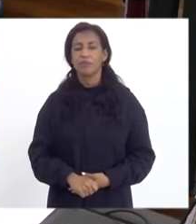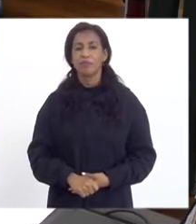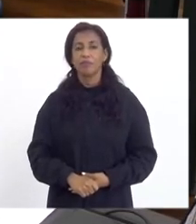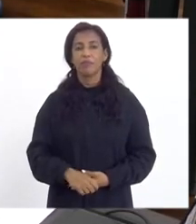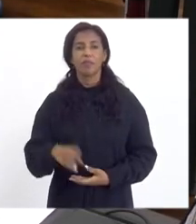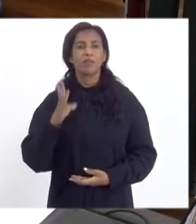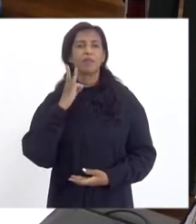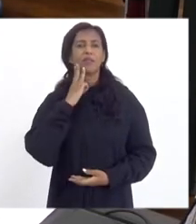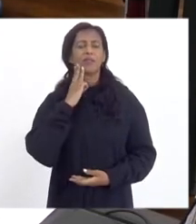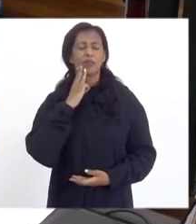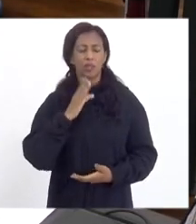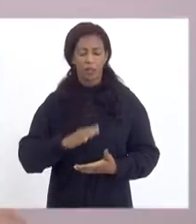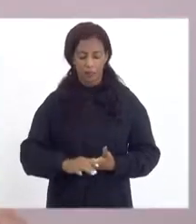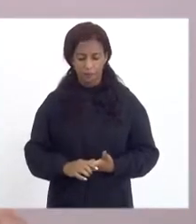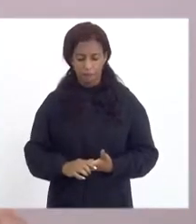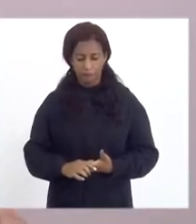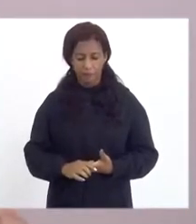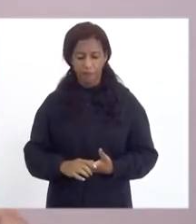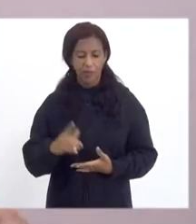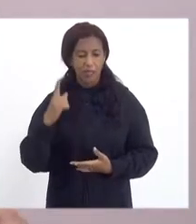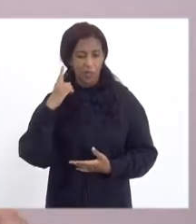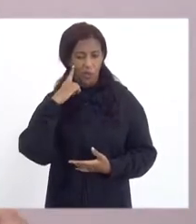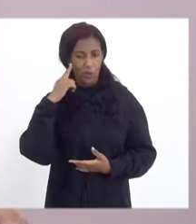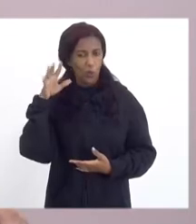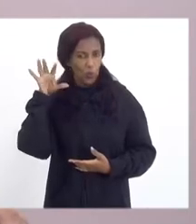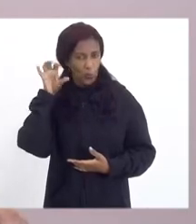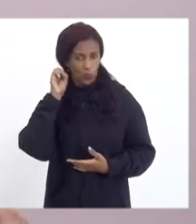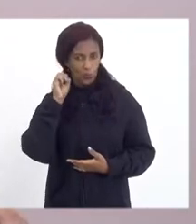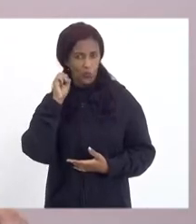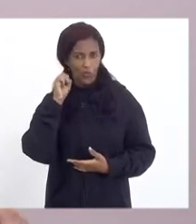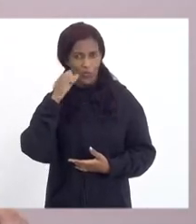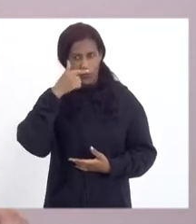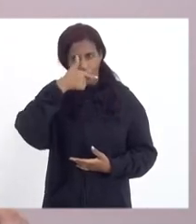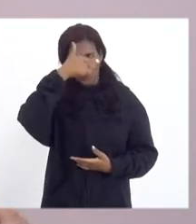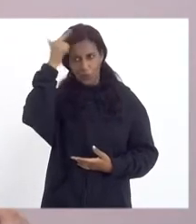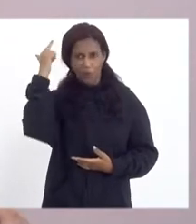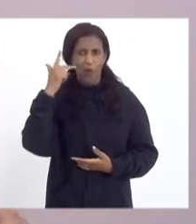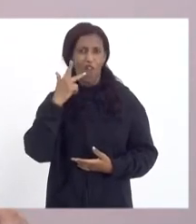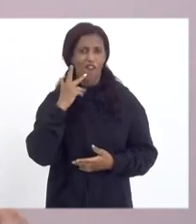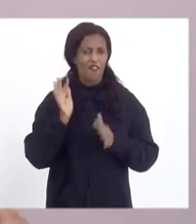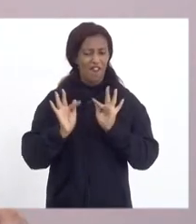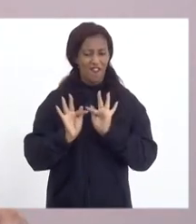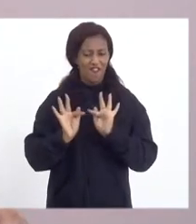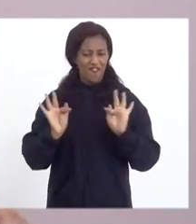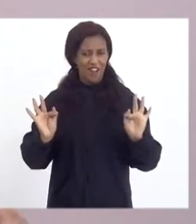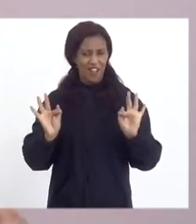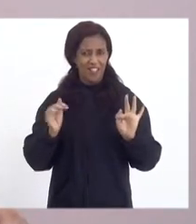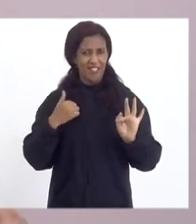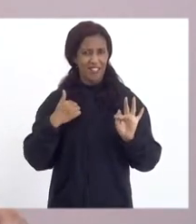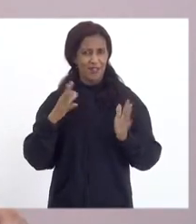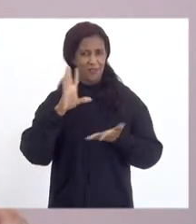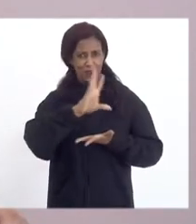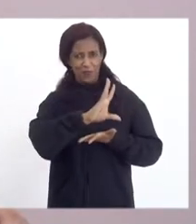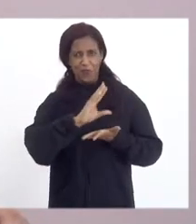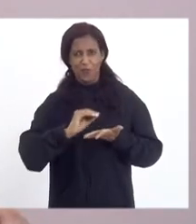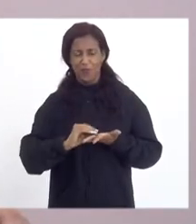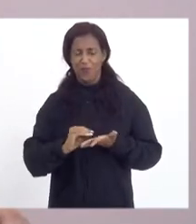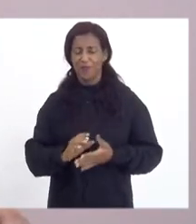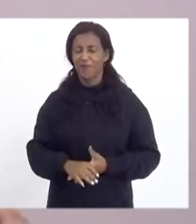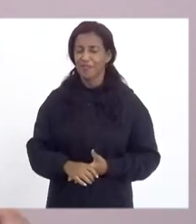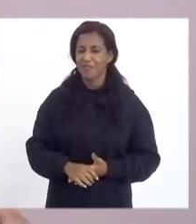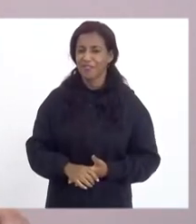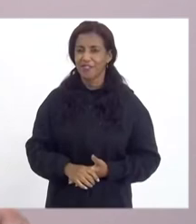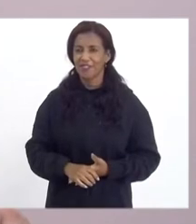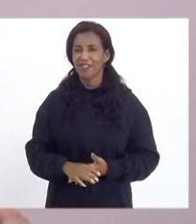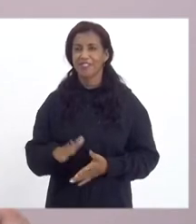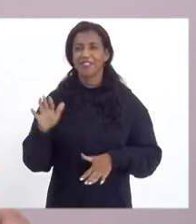Valdec, eu vou dizer que eu ouvi o Luiz Paulo falando uma frase aqui, eu vou tomar liberdade de dizer, e o Luiz Paulo tem toda a razão. Eu acho que,